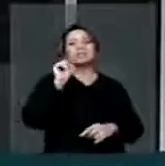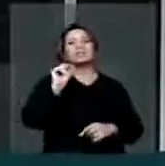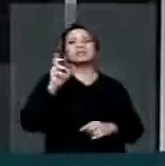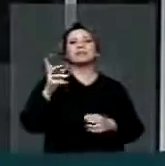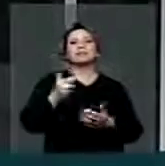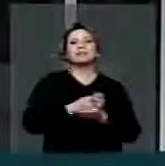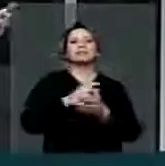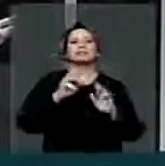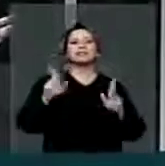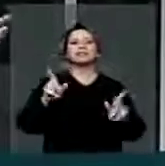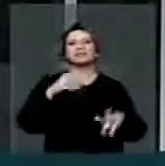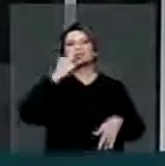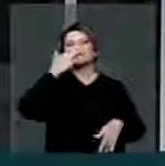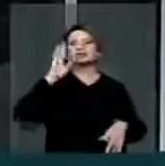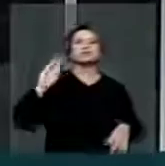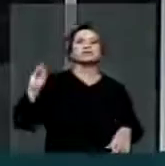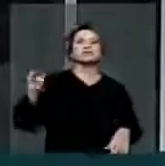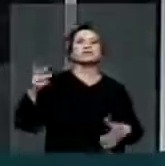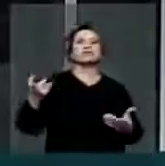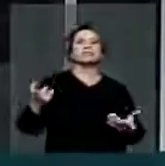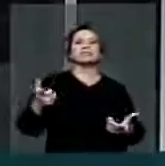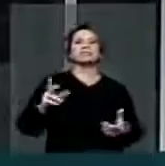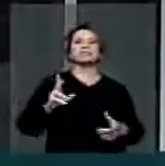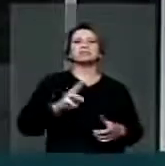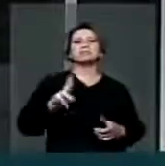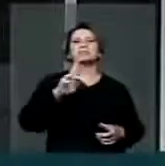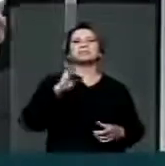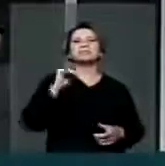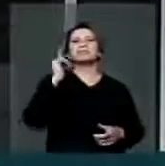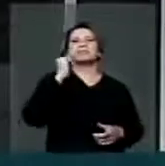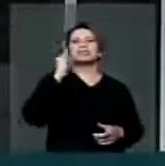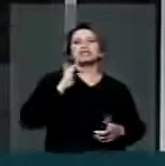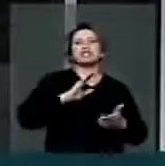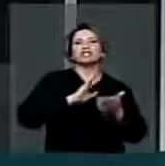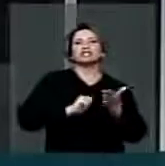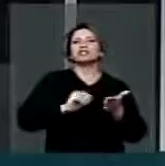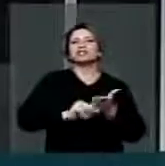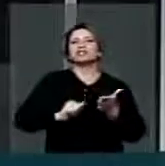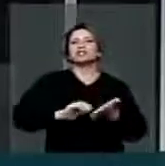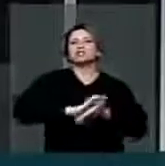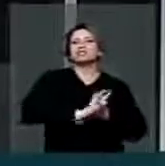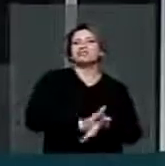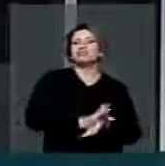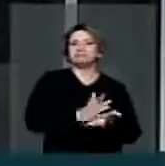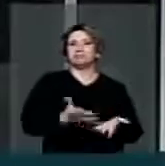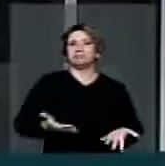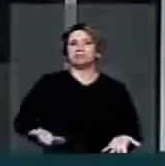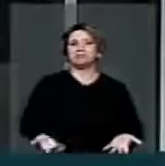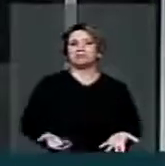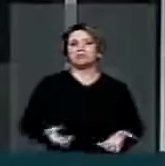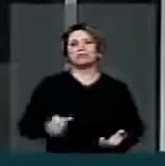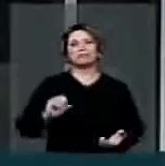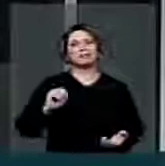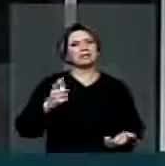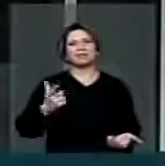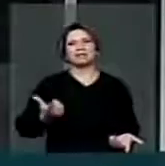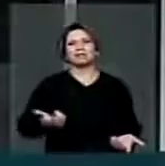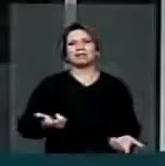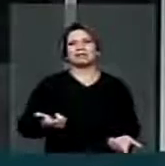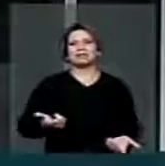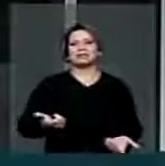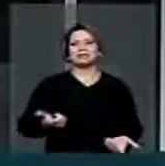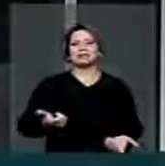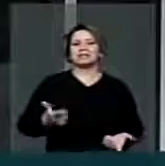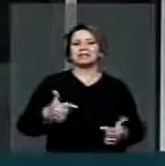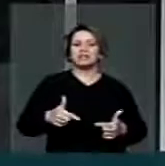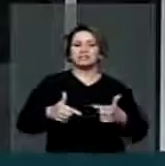como descartável. É um sistema que exclui. E é evidente que